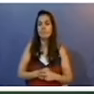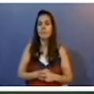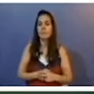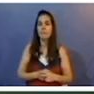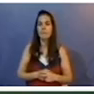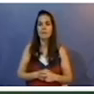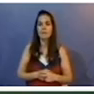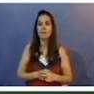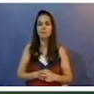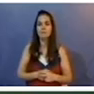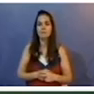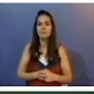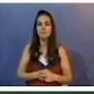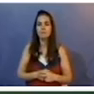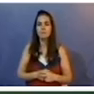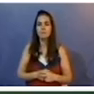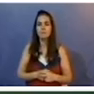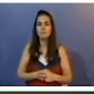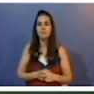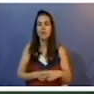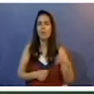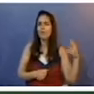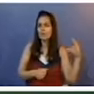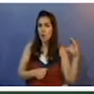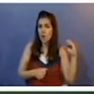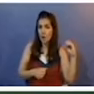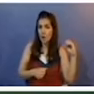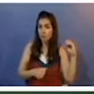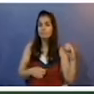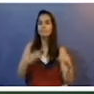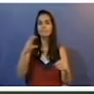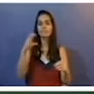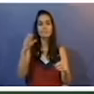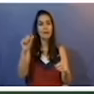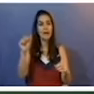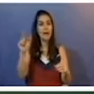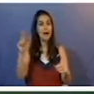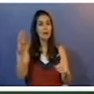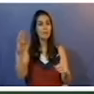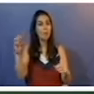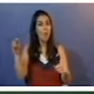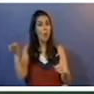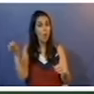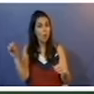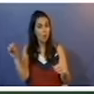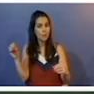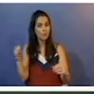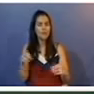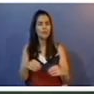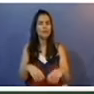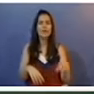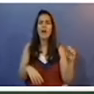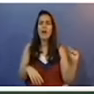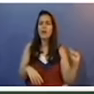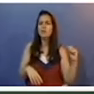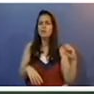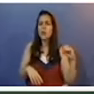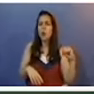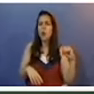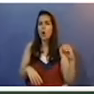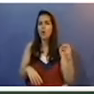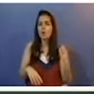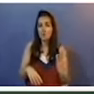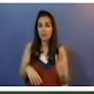de carbono, que é o elemento que está com ele. No último exemplo, a gente tem O3. Então, eu tenho